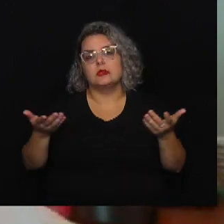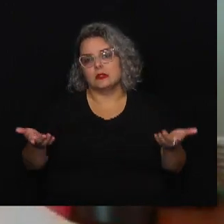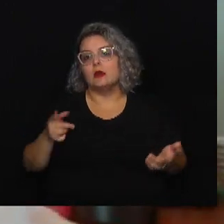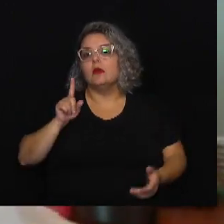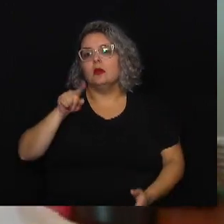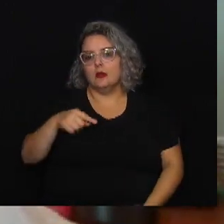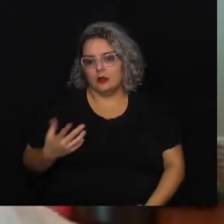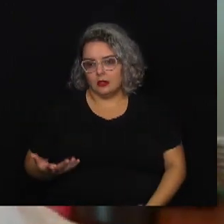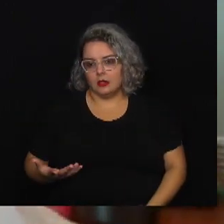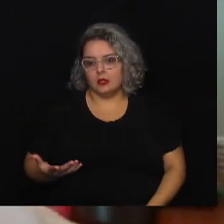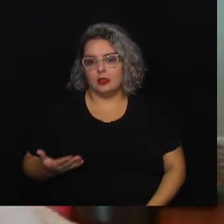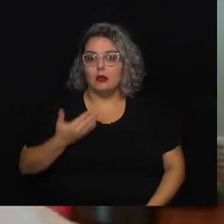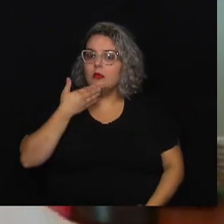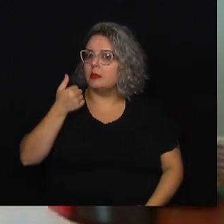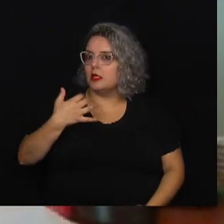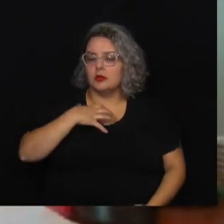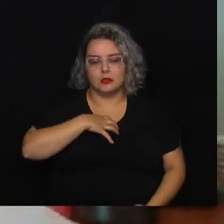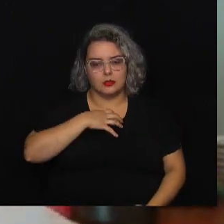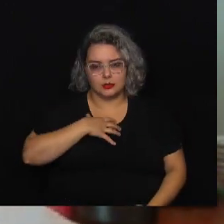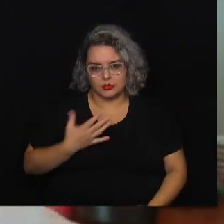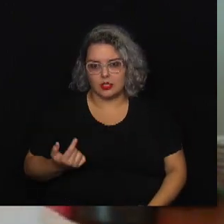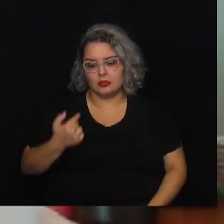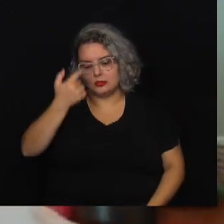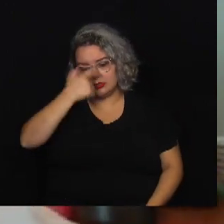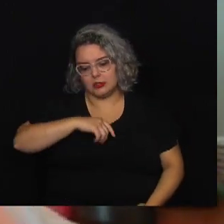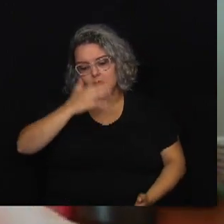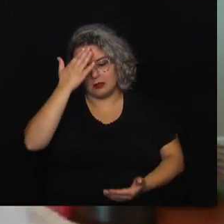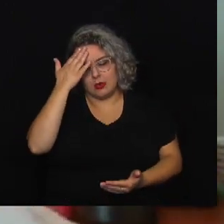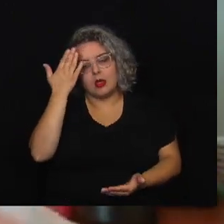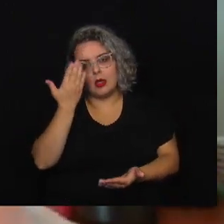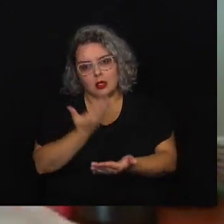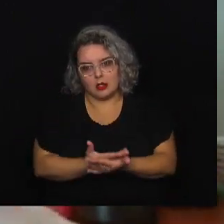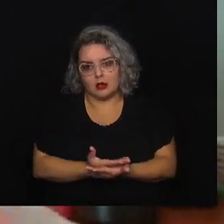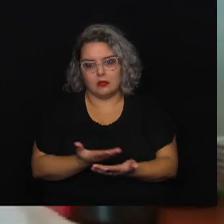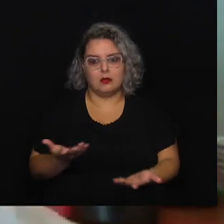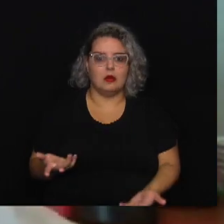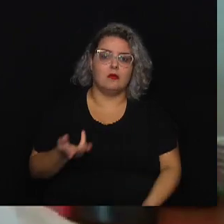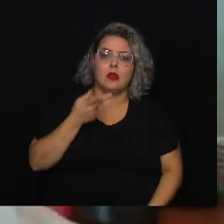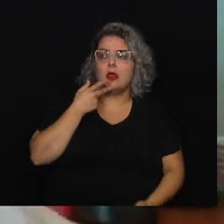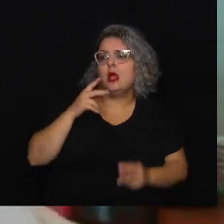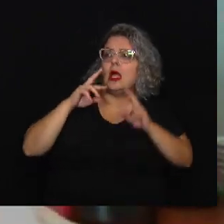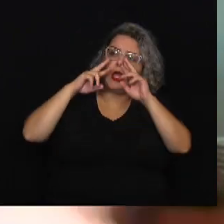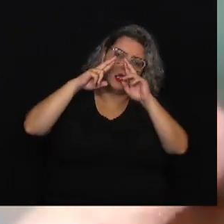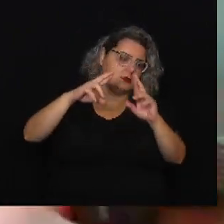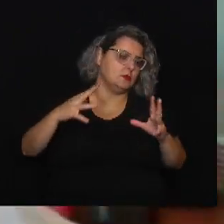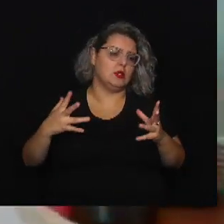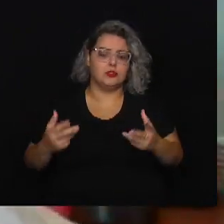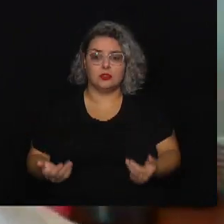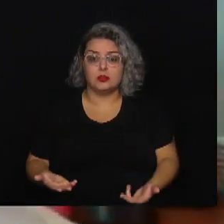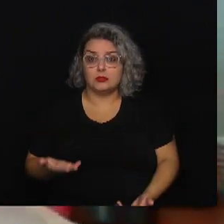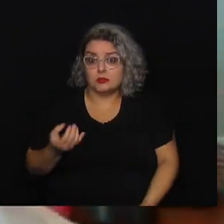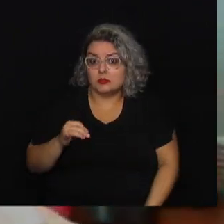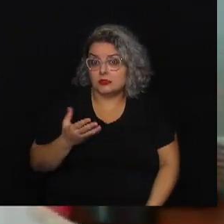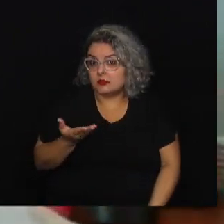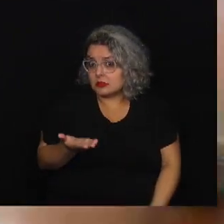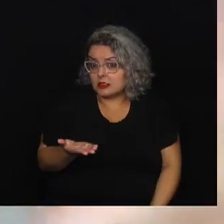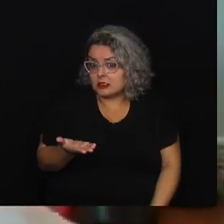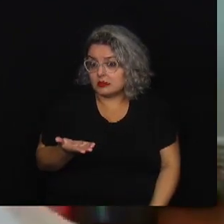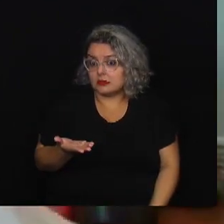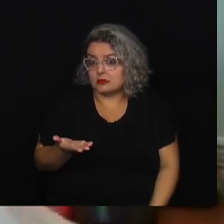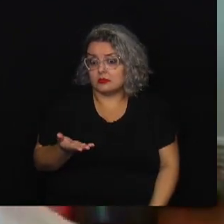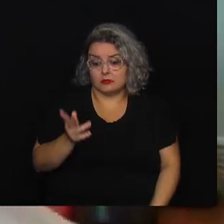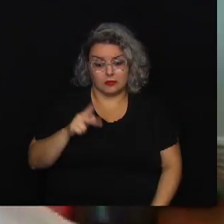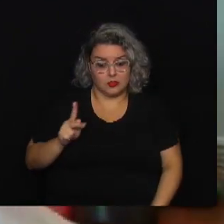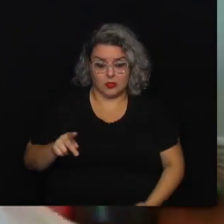que essa é a melhor maneira que eu acredito, né? Não adianta a gente falar, respeite todo mundo, se você, você